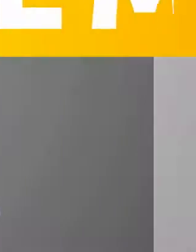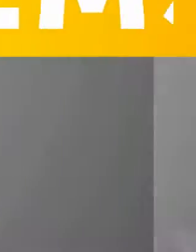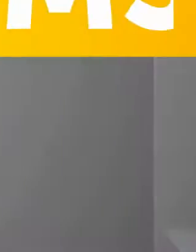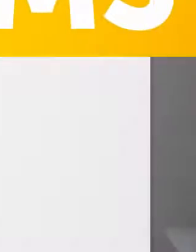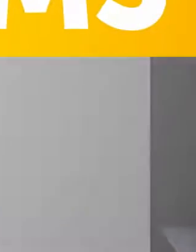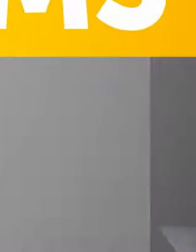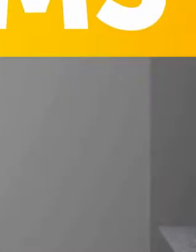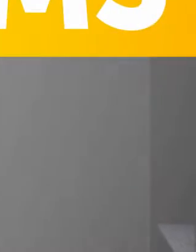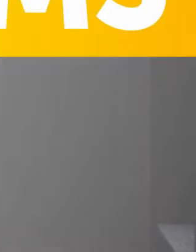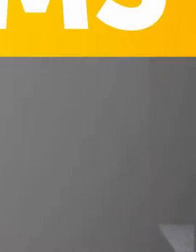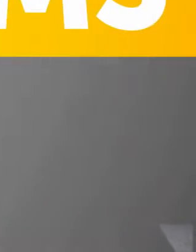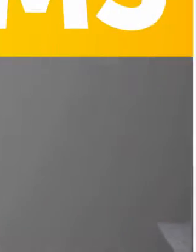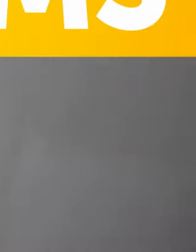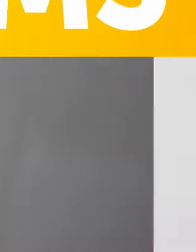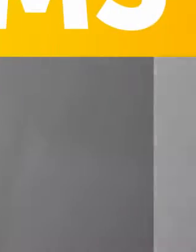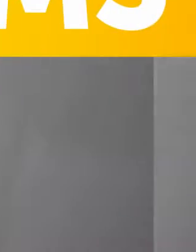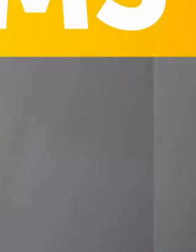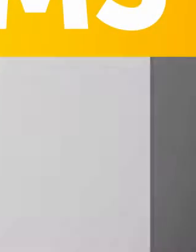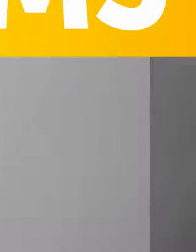e